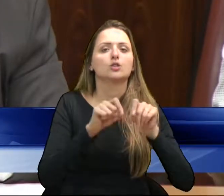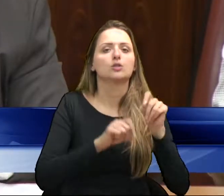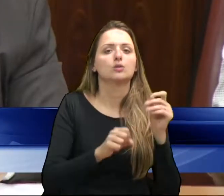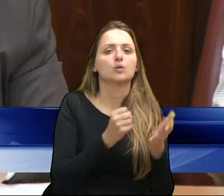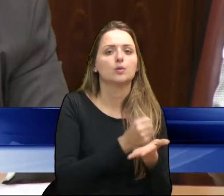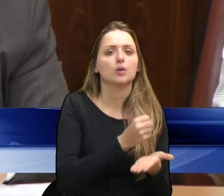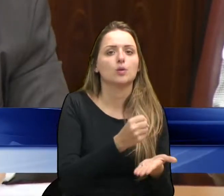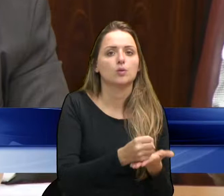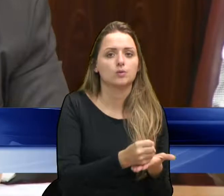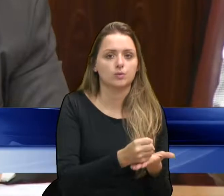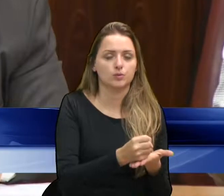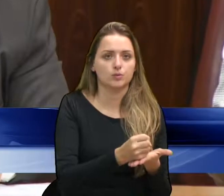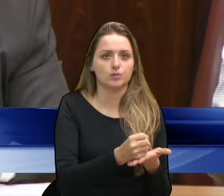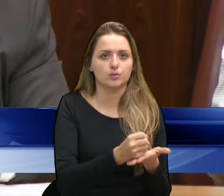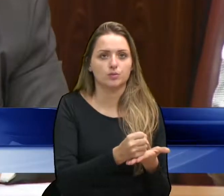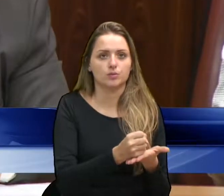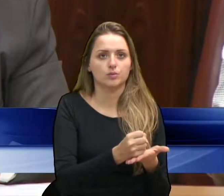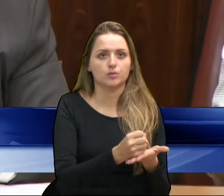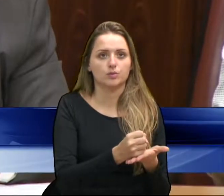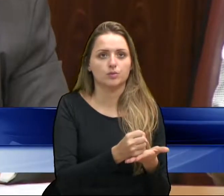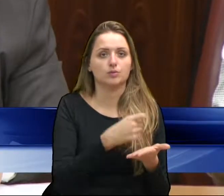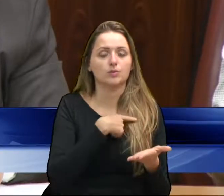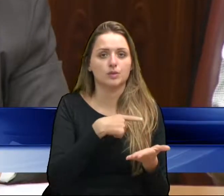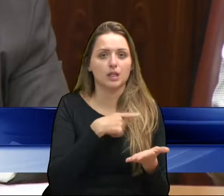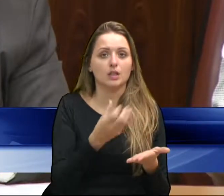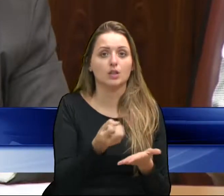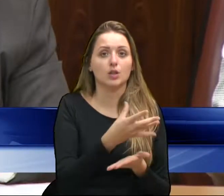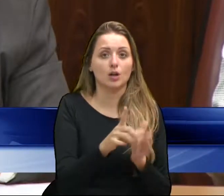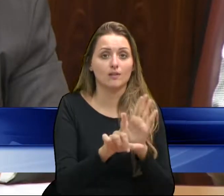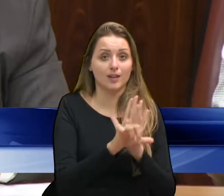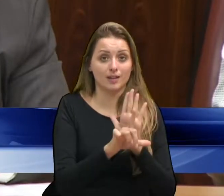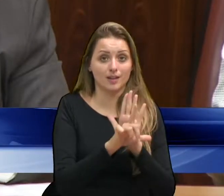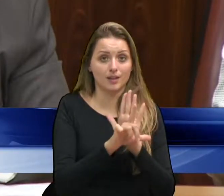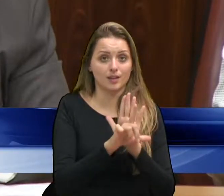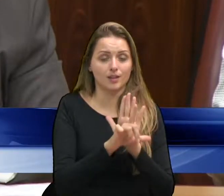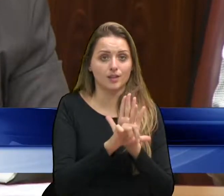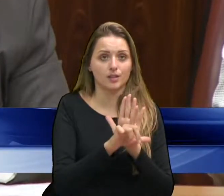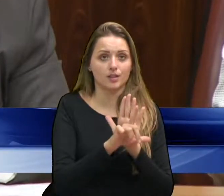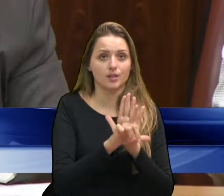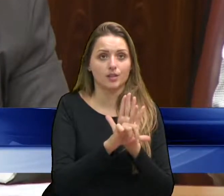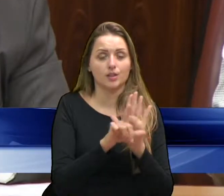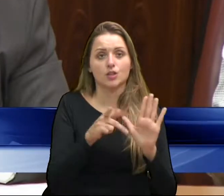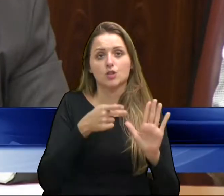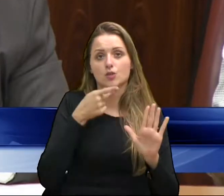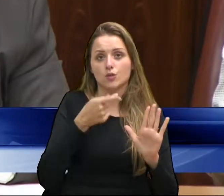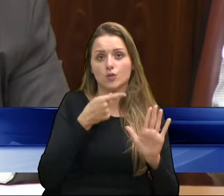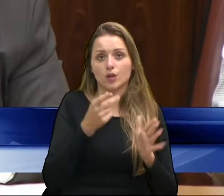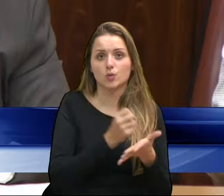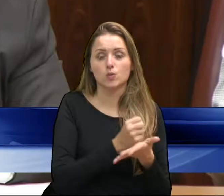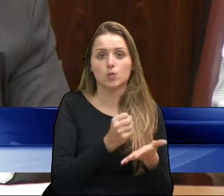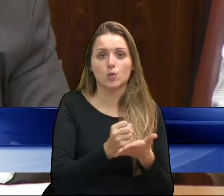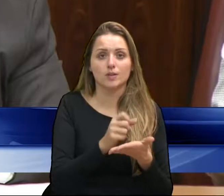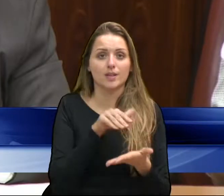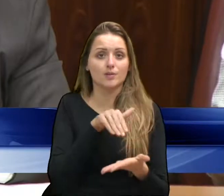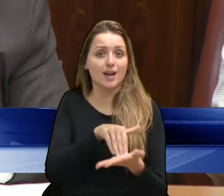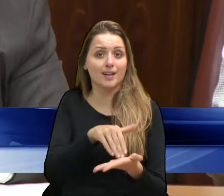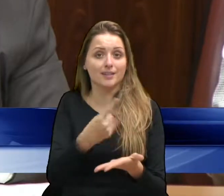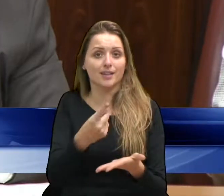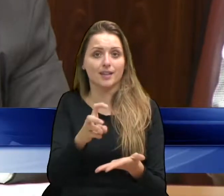hoje, existe em inovação legislativa a possibilidade dos contratos serem por até 15